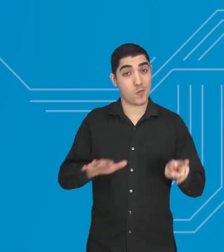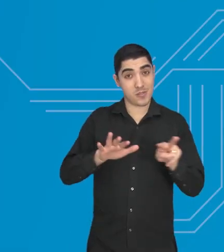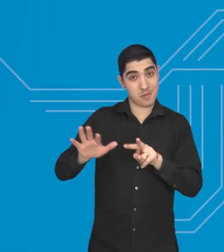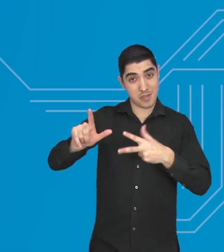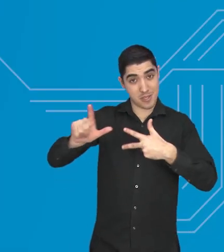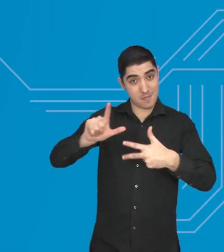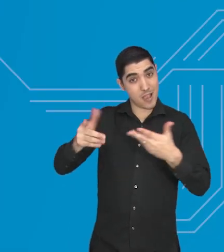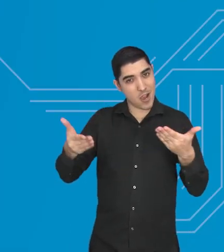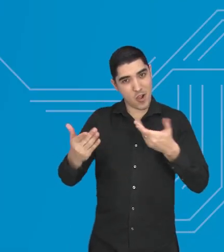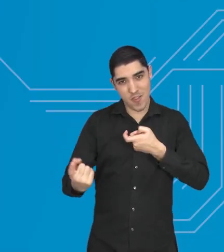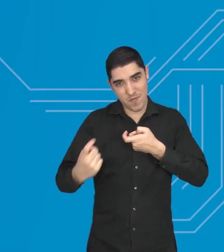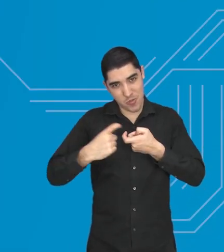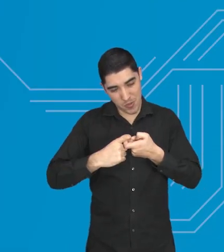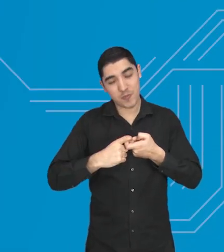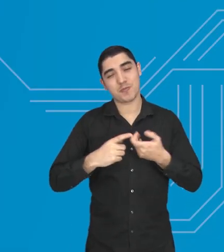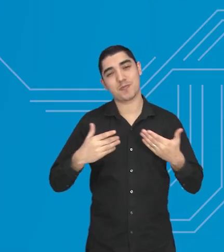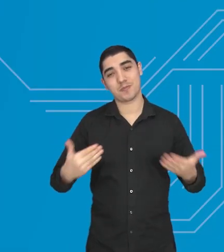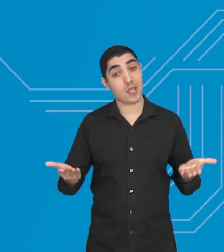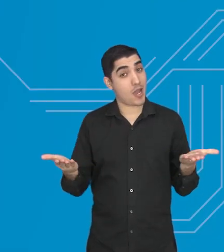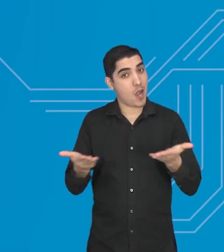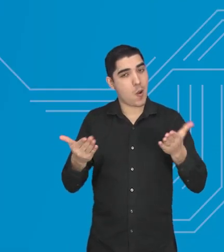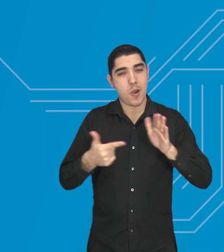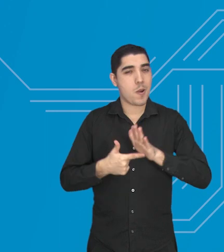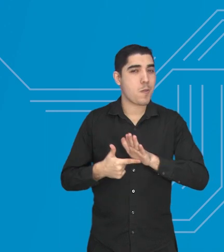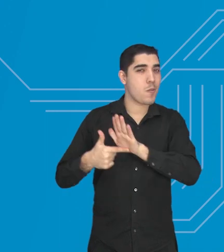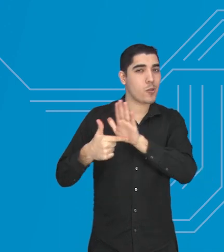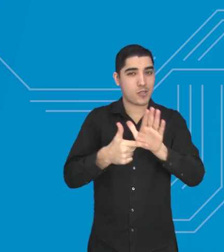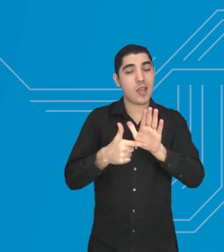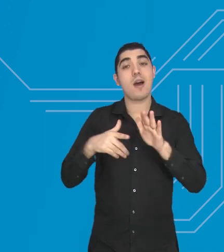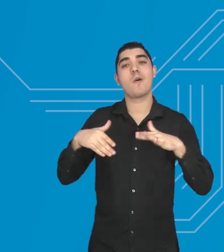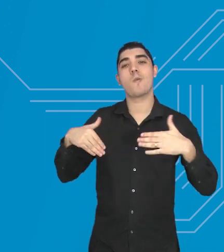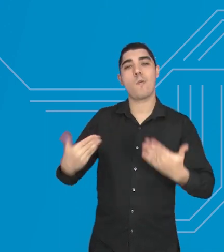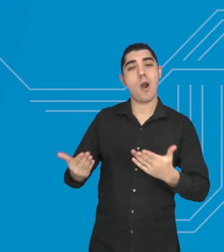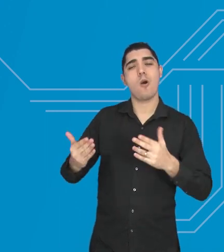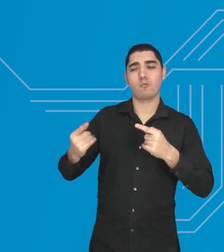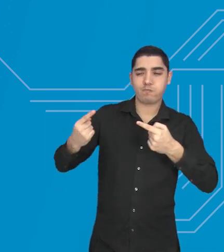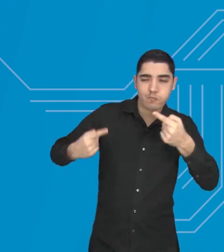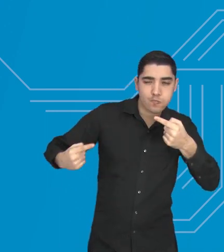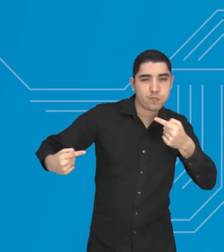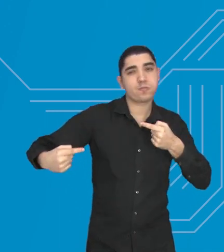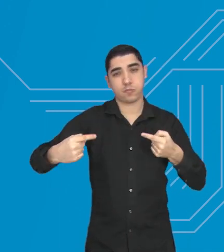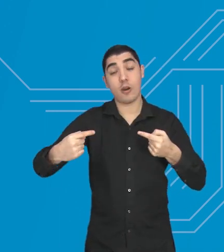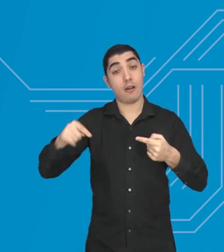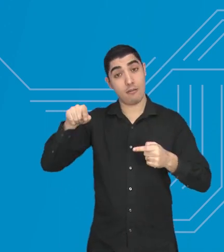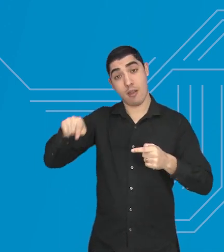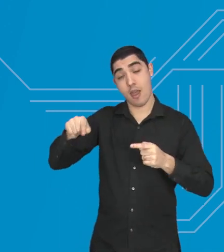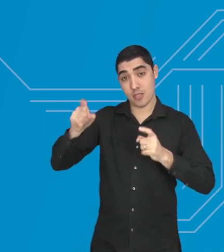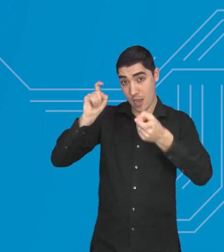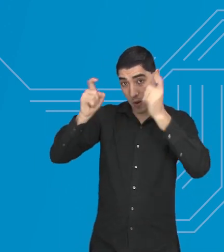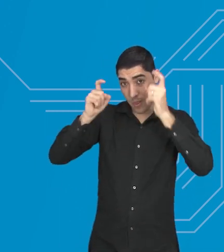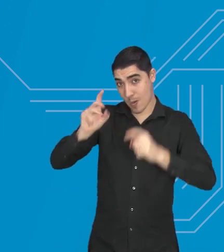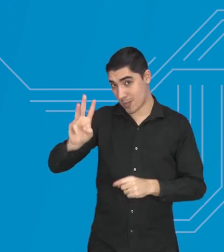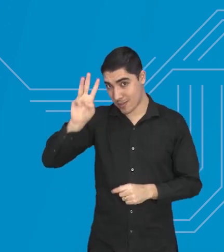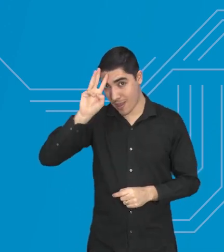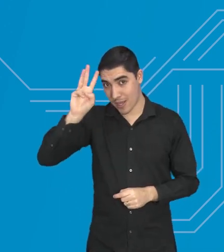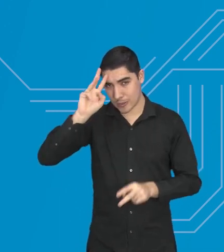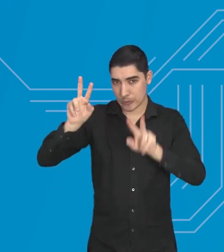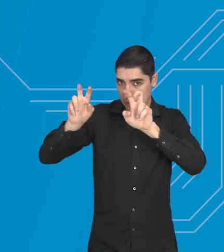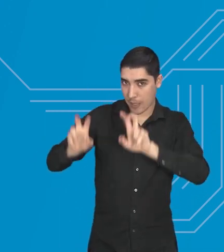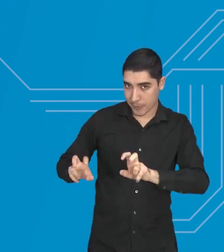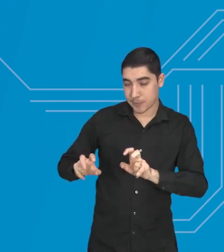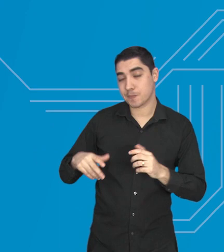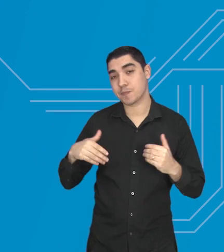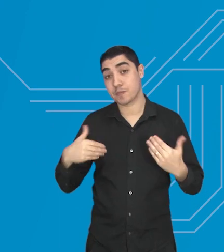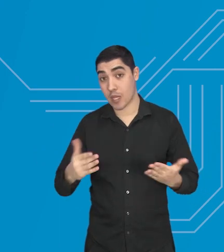O Semana Legislativa está de volta e agora a gente te apresenta os principais debates que marcaram a sessão da